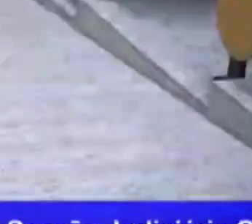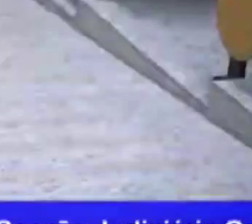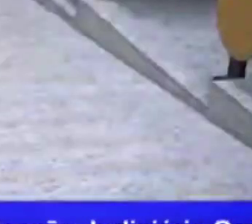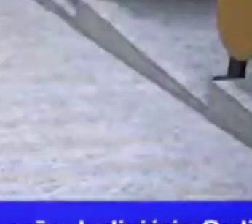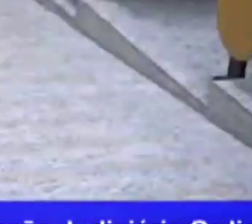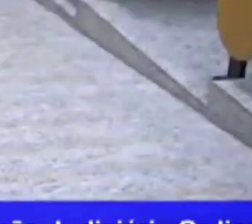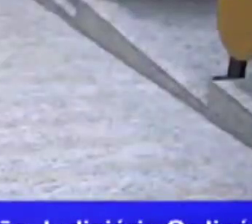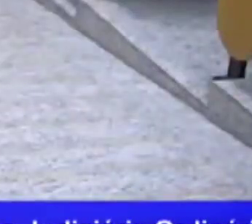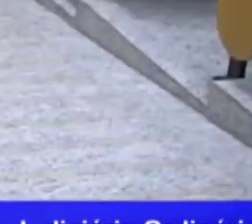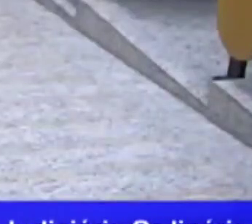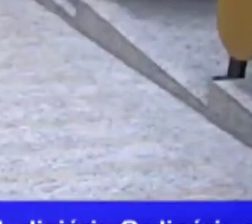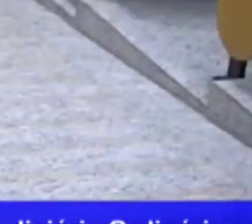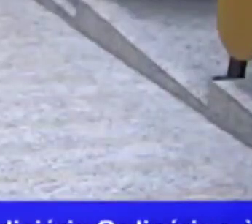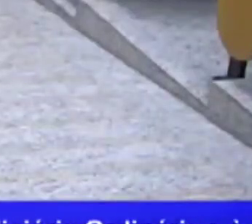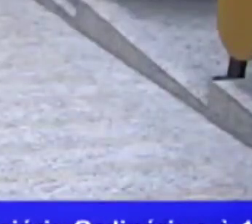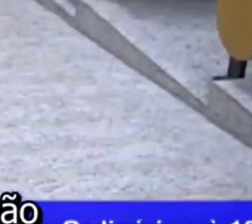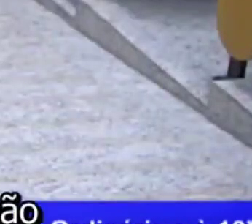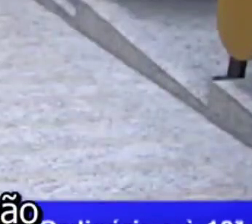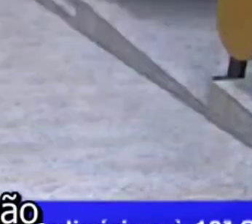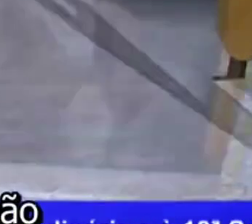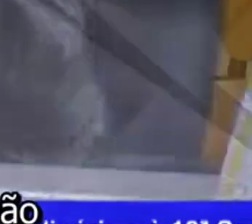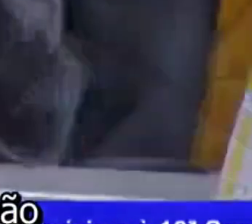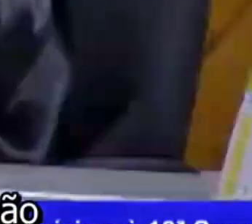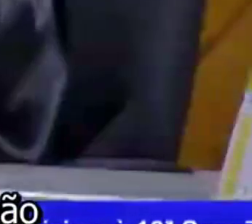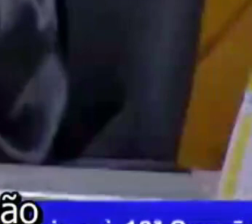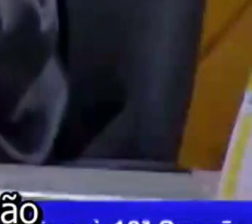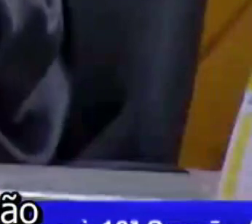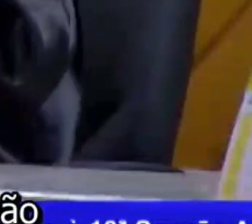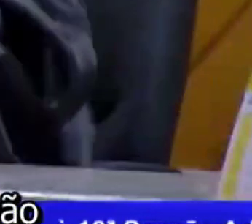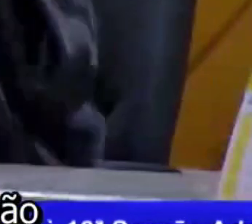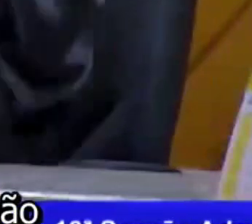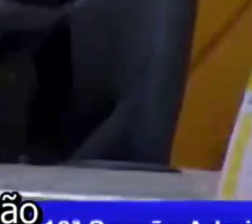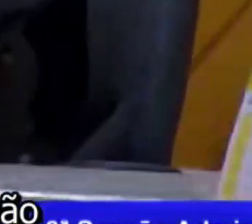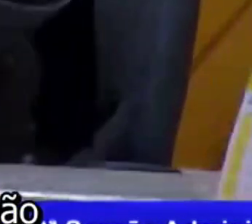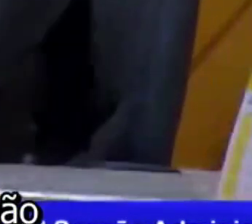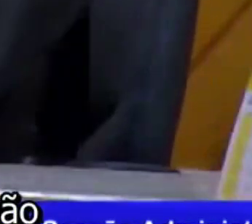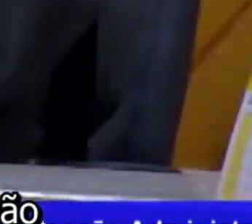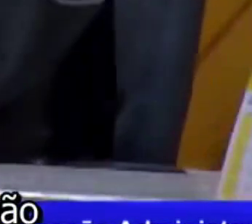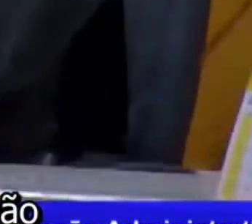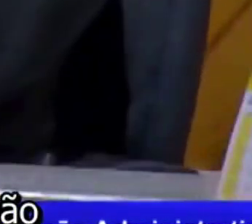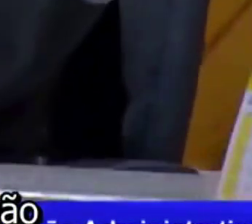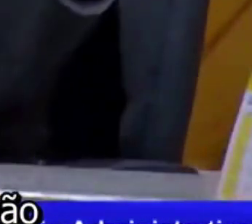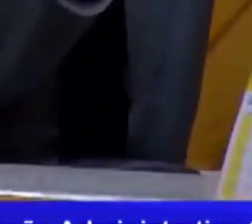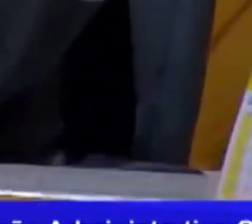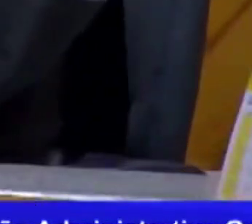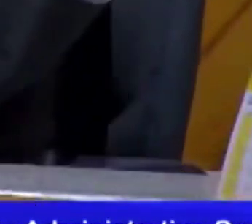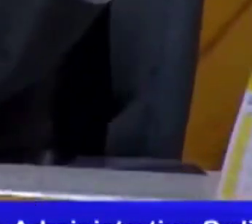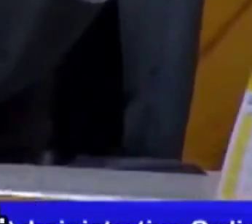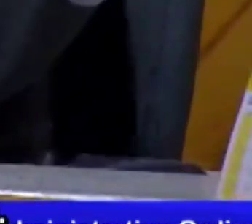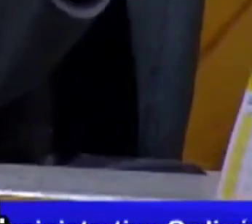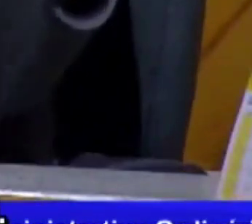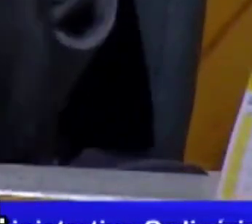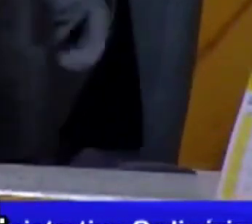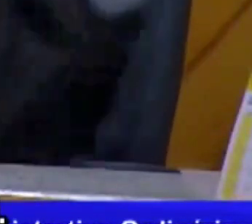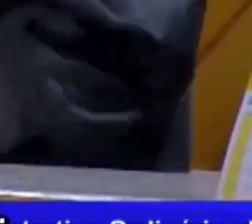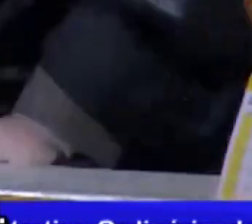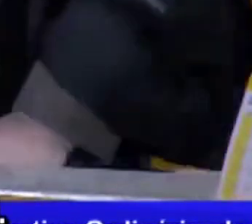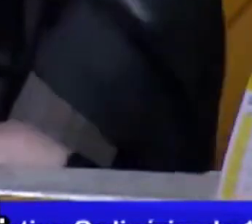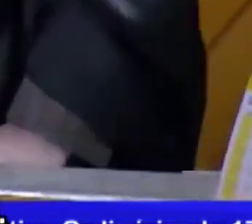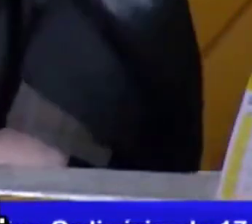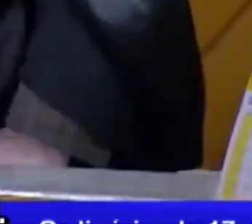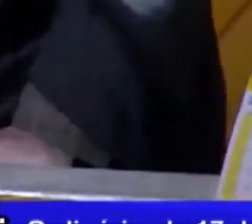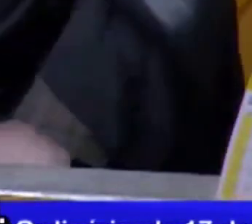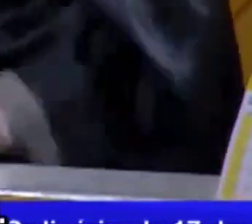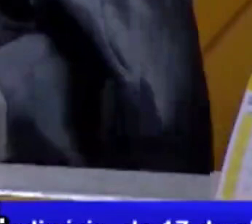Imagem ampla do plenário. Boa tarde a todas e a todos. Foco no desembargador A João sessão Lages. ordinária